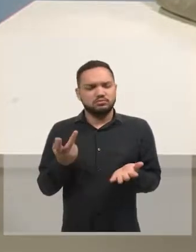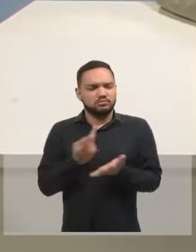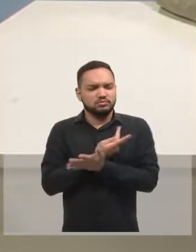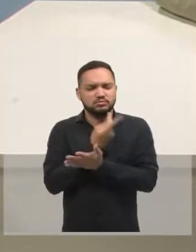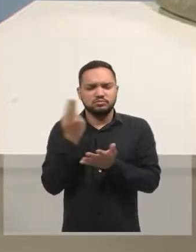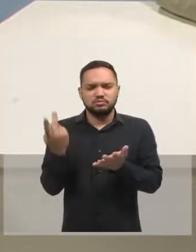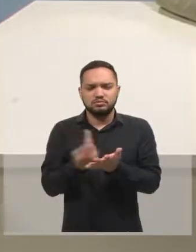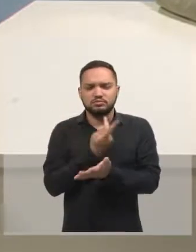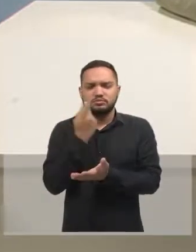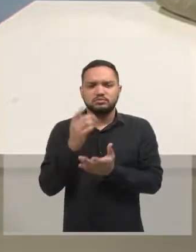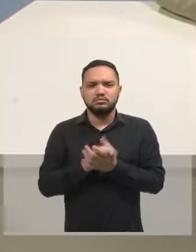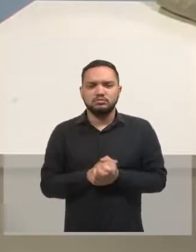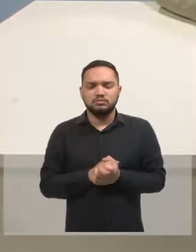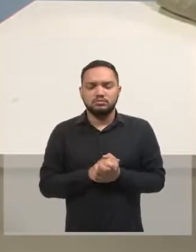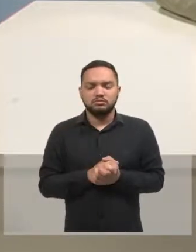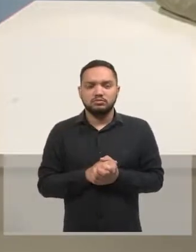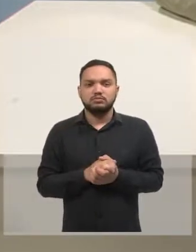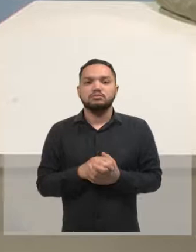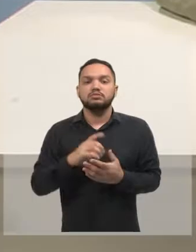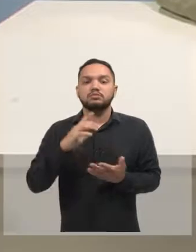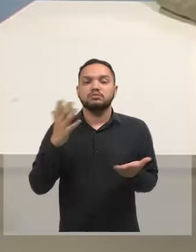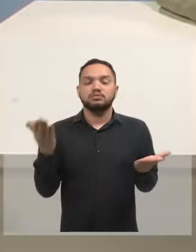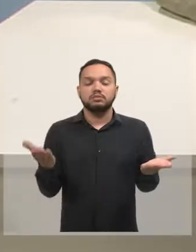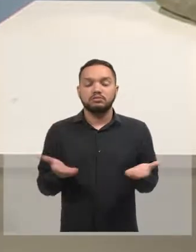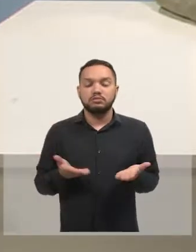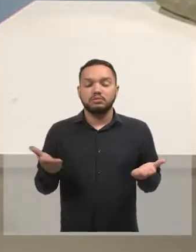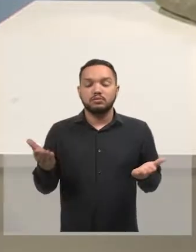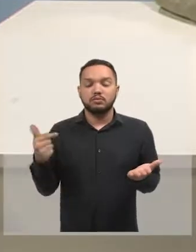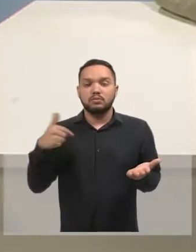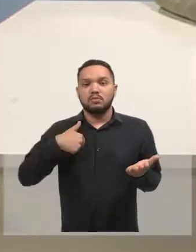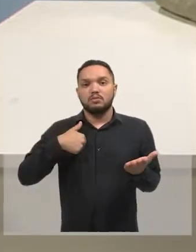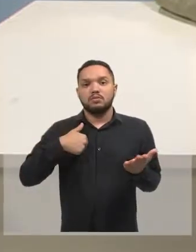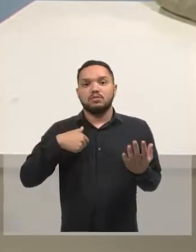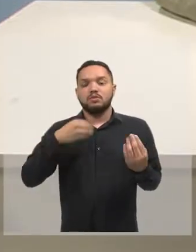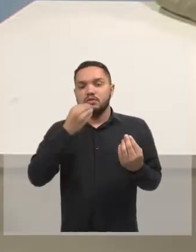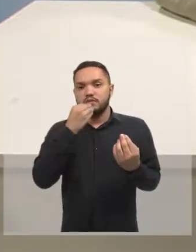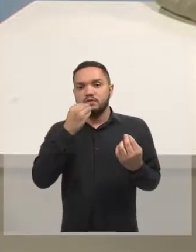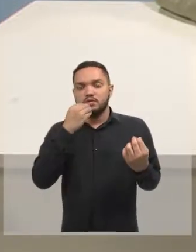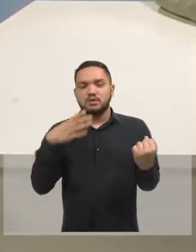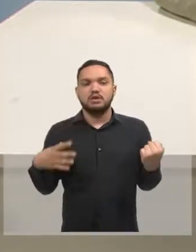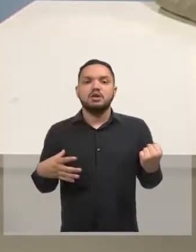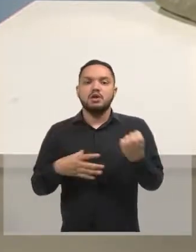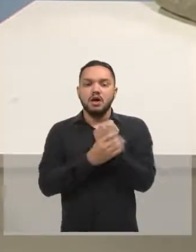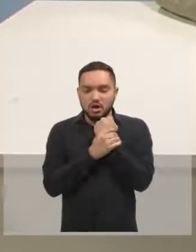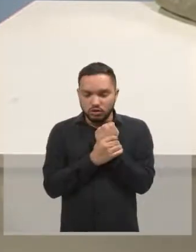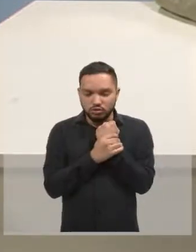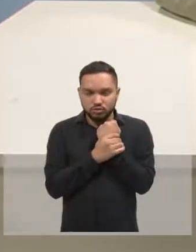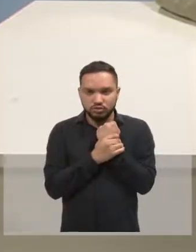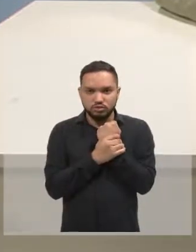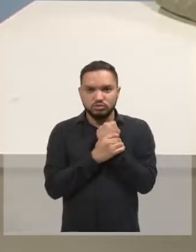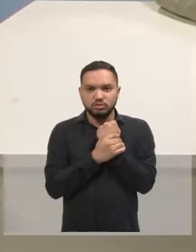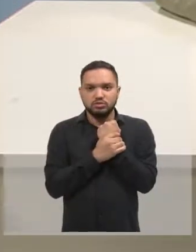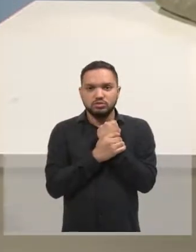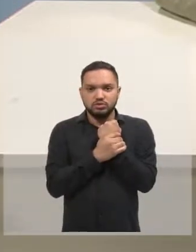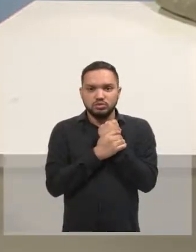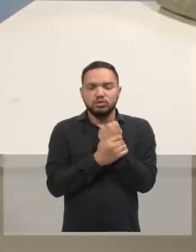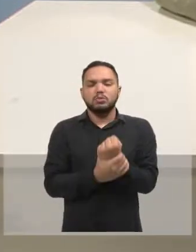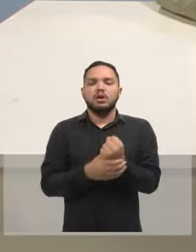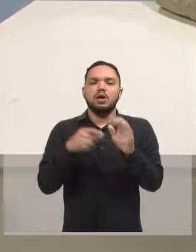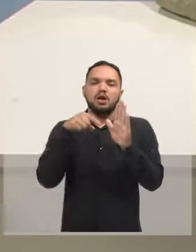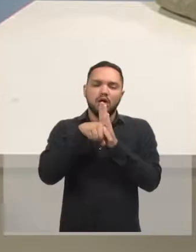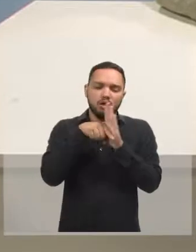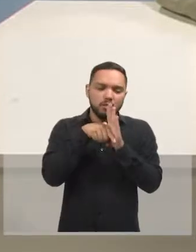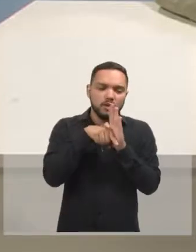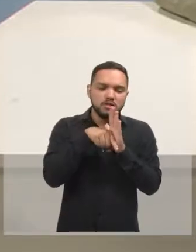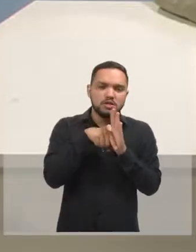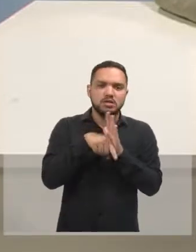Para a garantia de ideias, né? Não só das descobertas, das